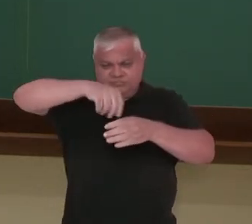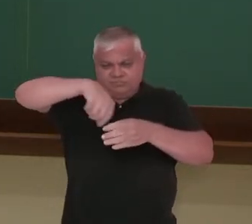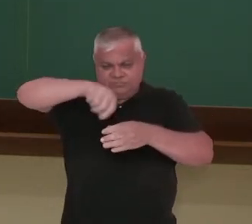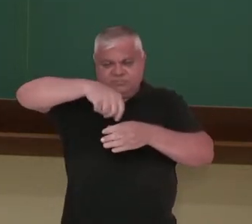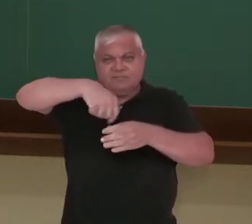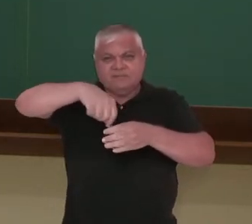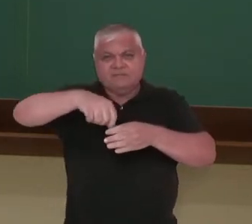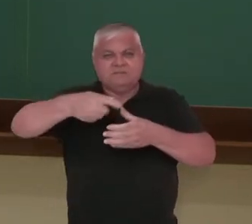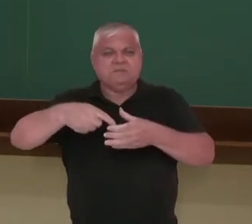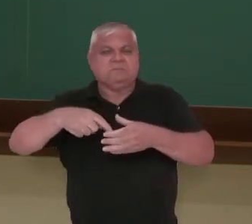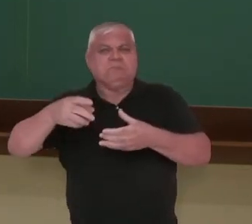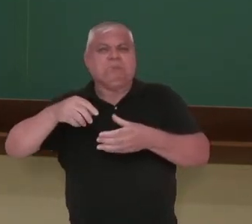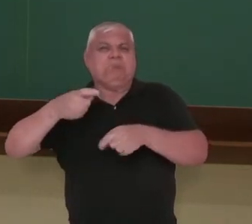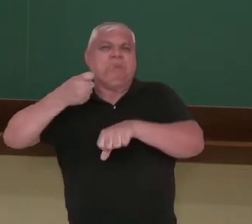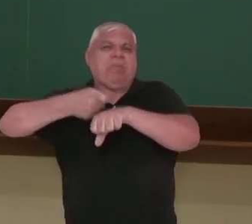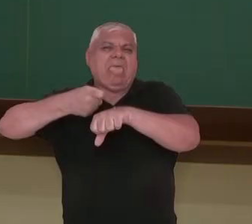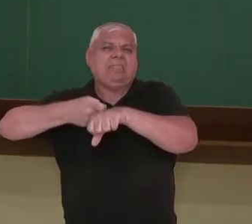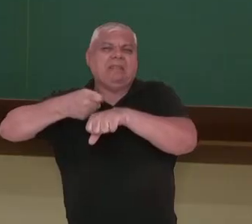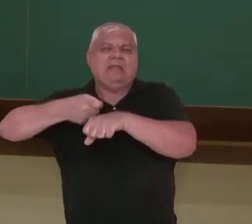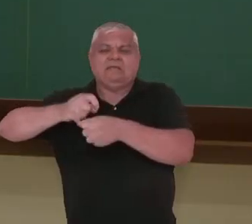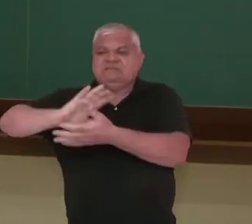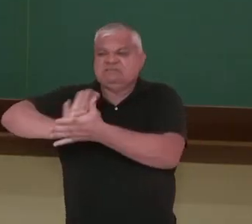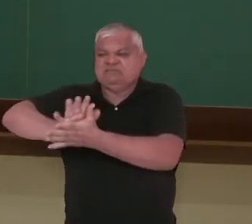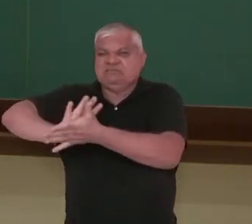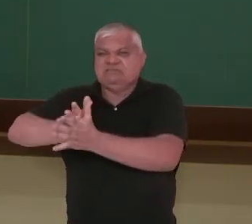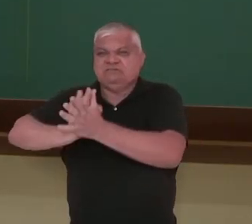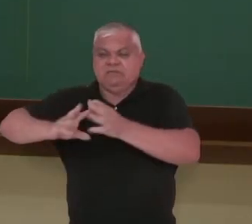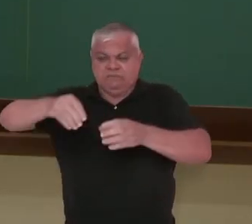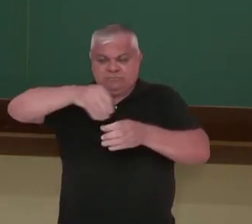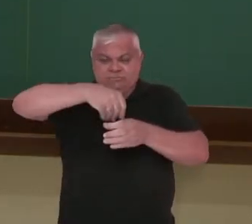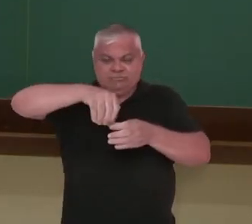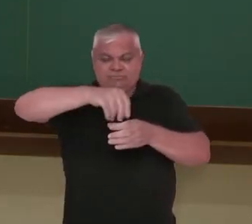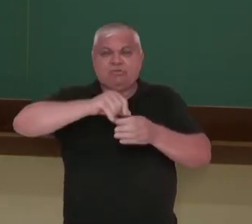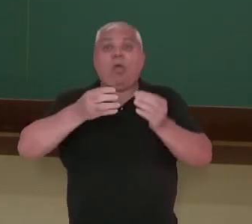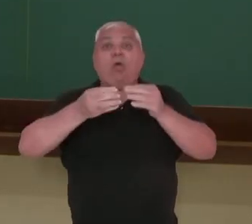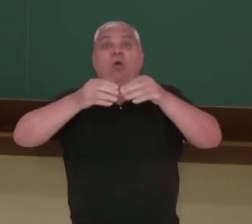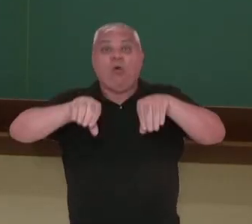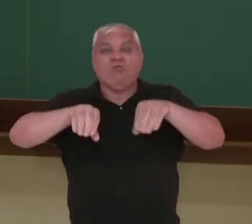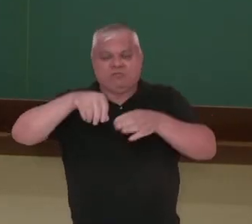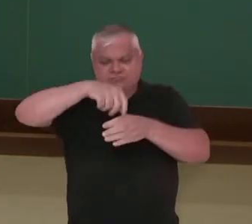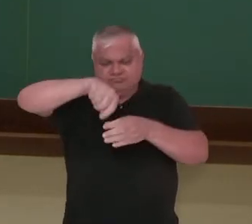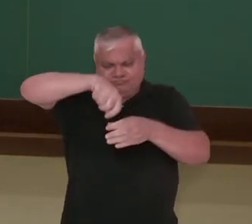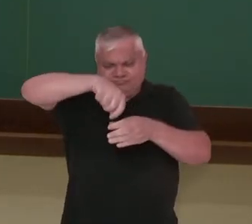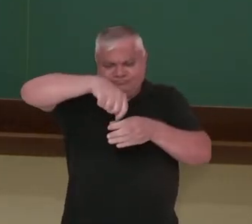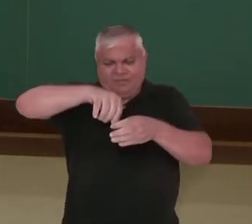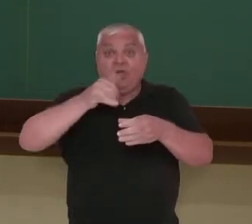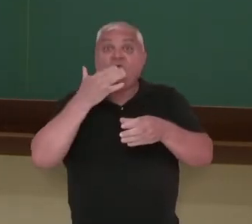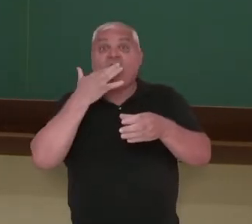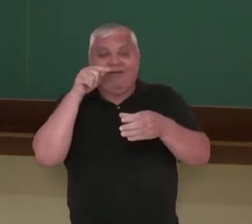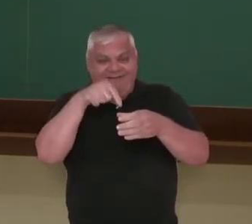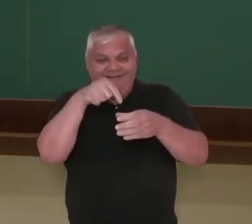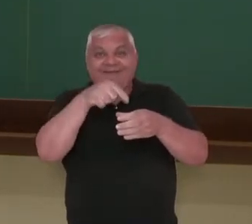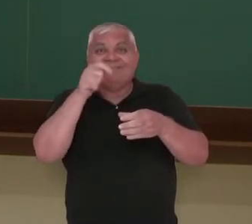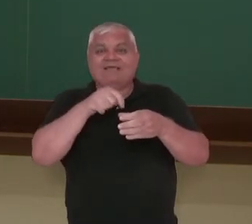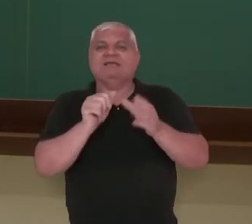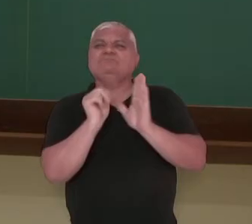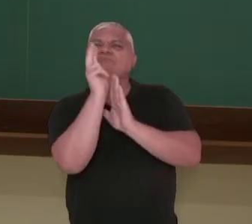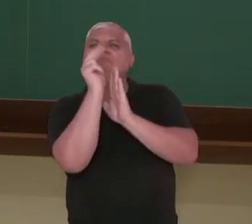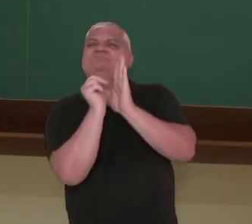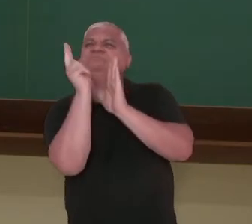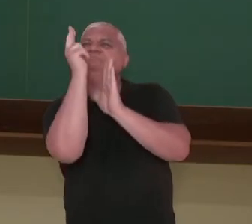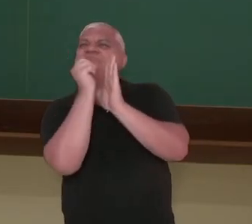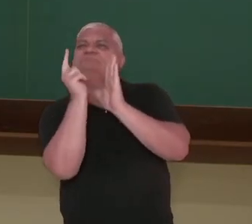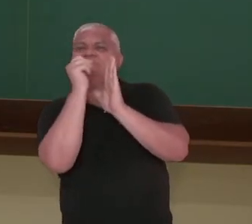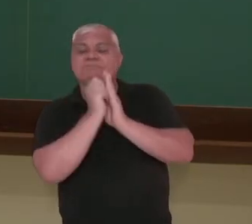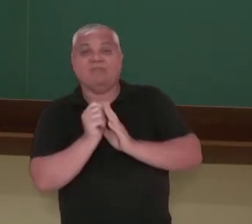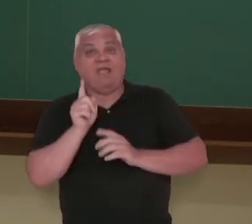pode ser pedra, qualquer coisa, moía, misturava com clara de ovo, o ovo inteiro, você tinha uma tinta. Essa tinta era pintado. Por exemplo,